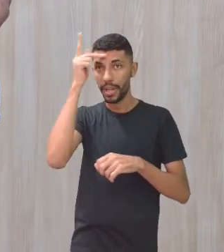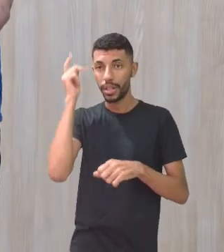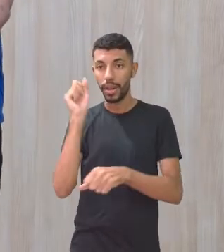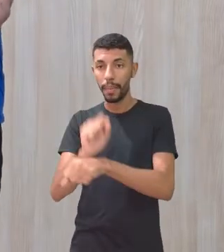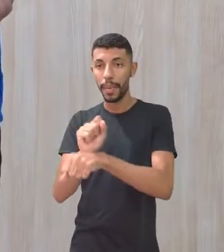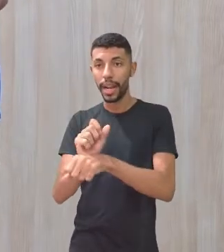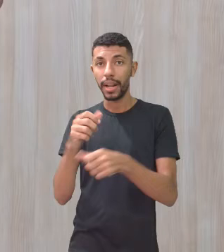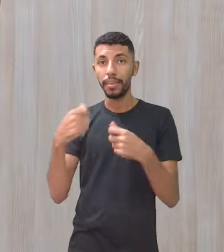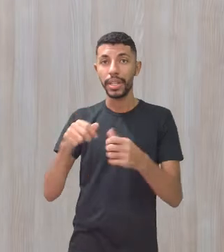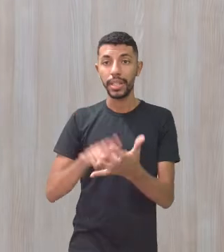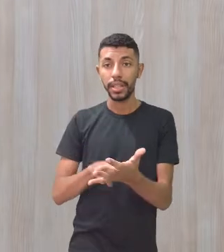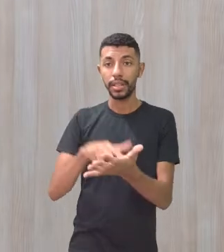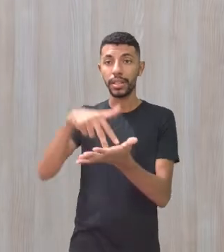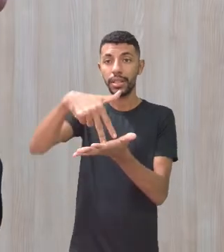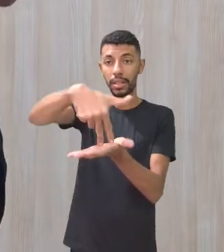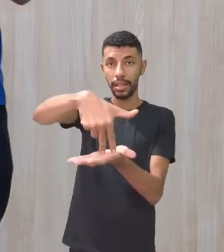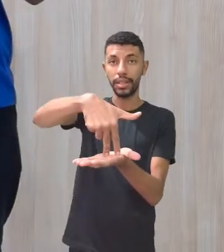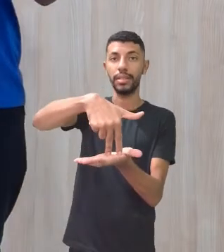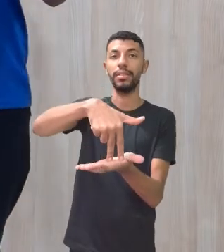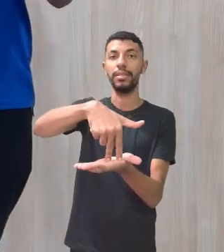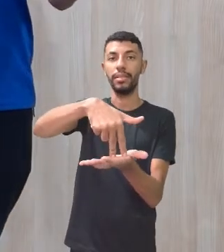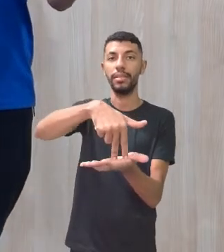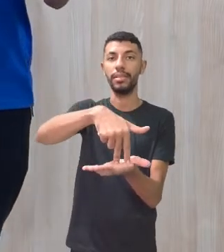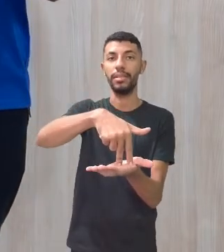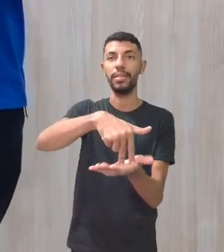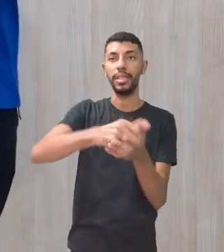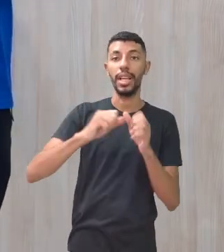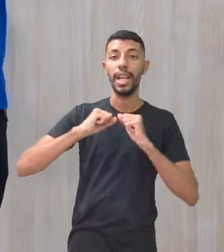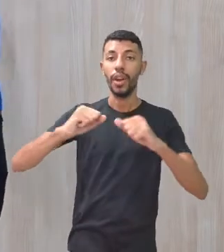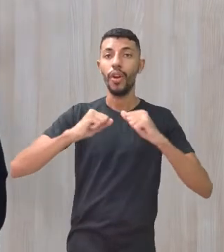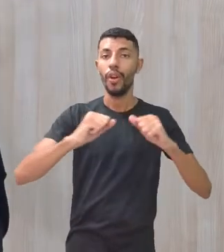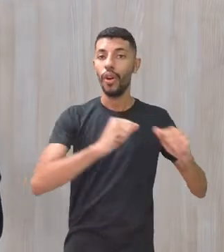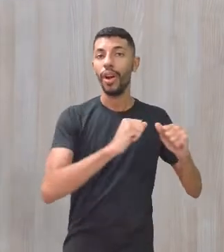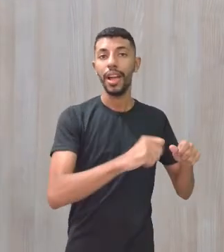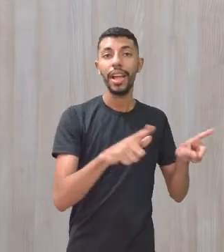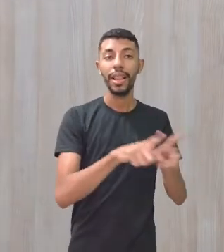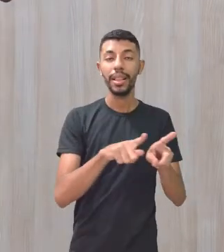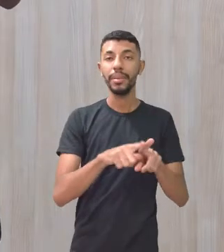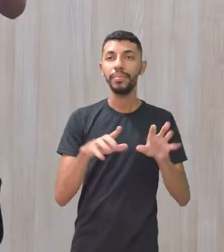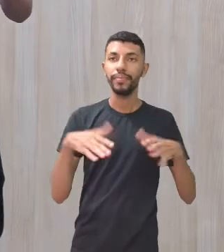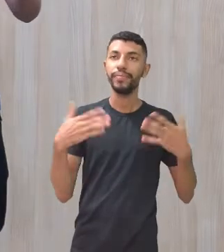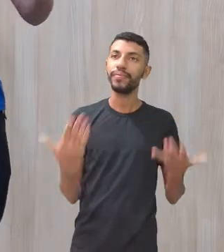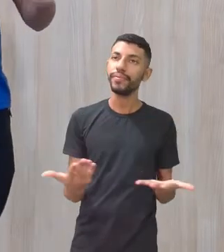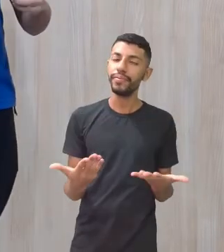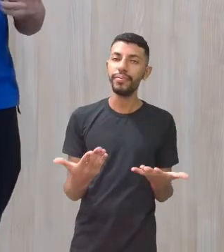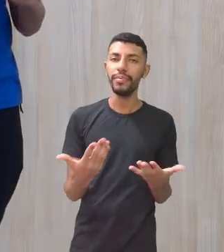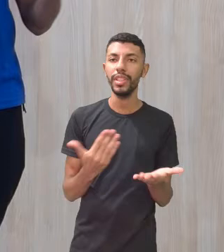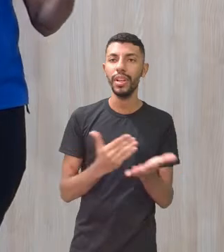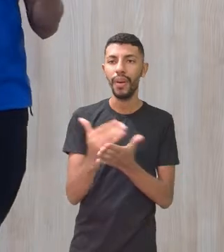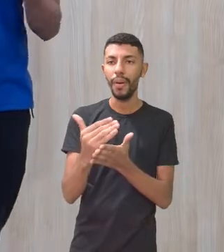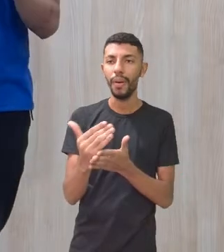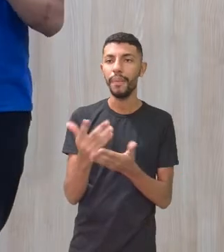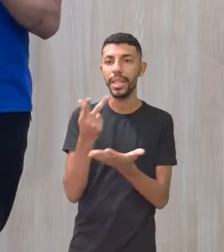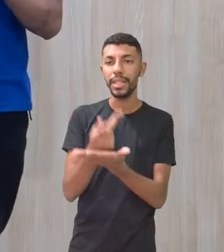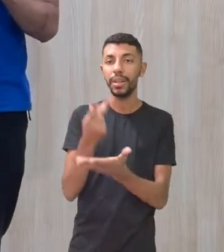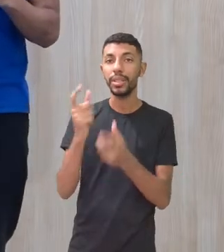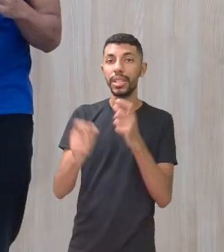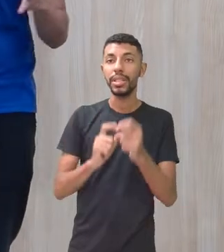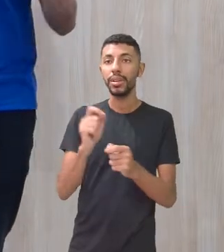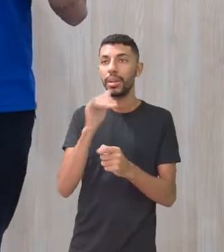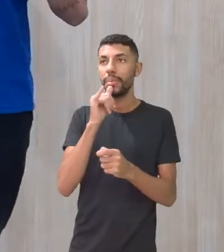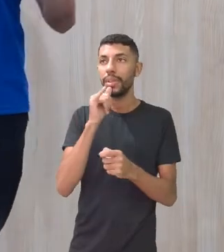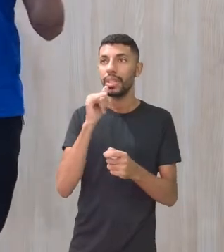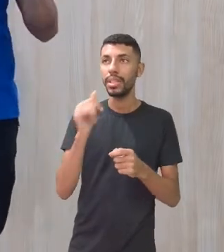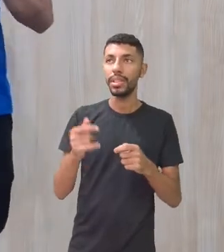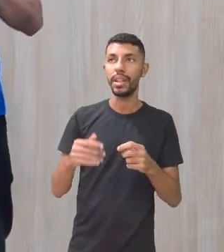estão paradas tem que levantar e correr do pegador. Então, começa a acontecer um rodízio,